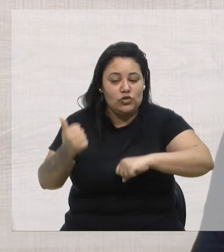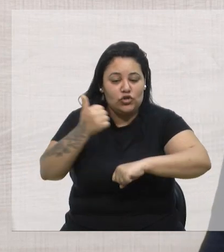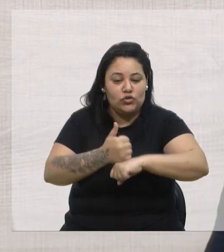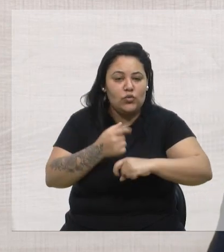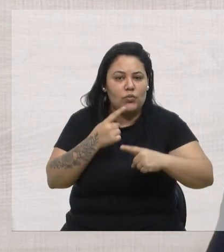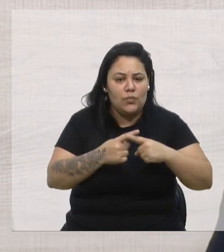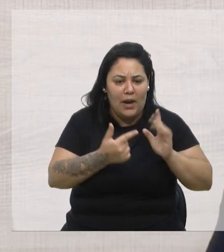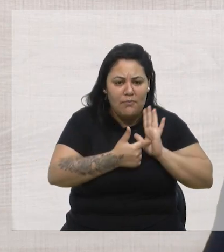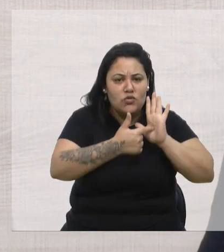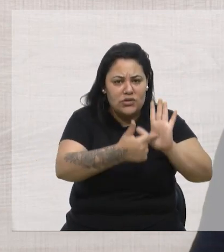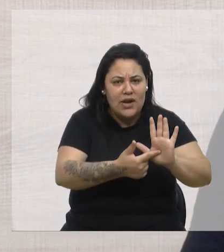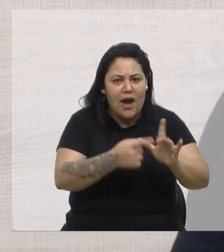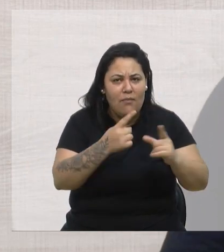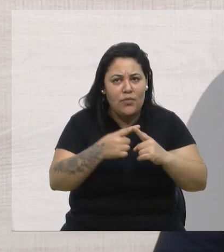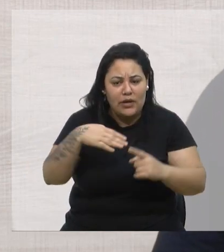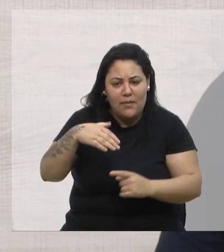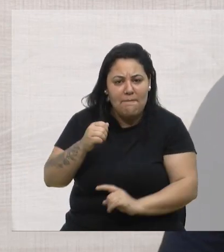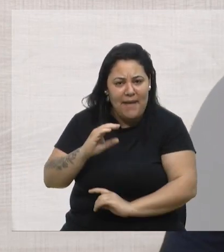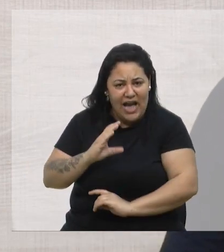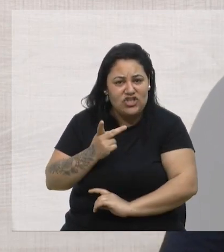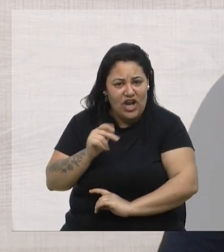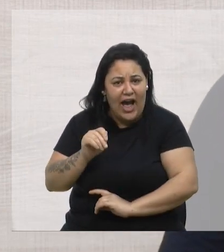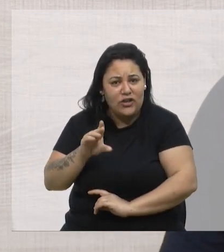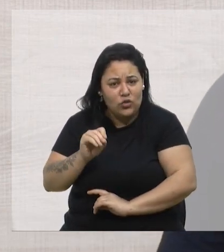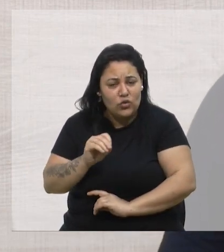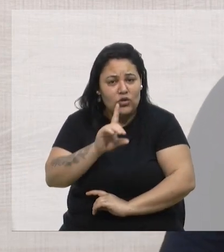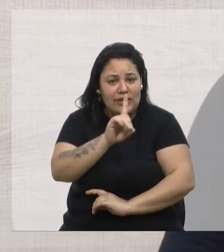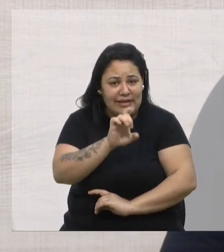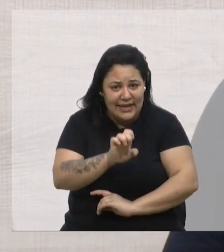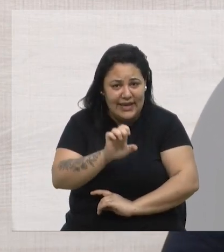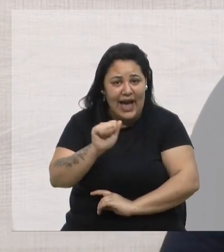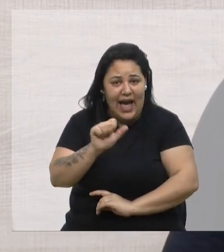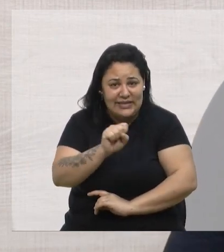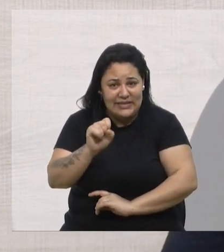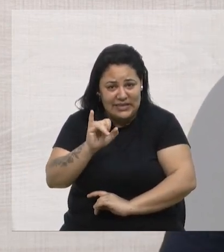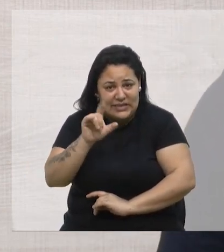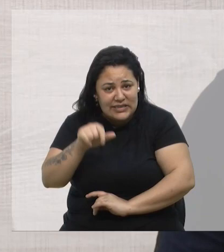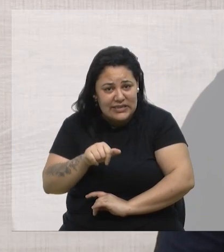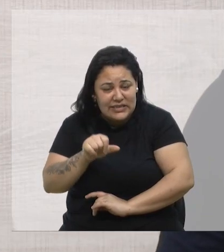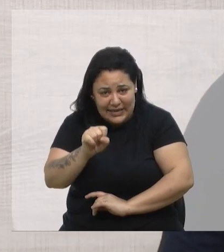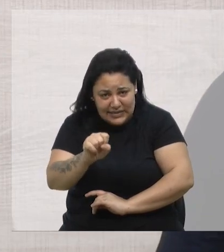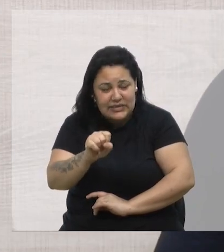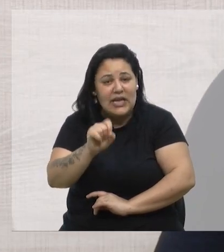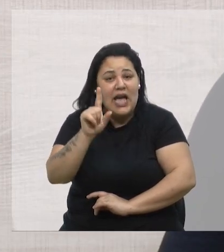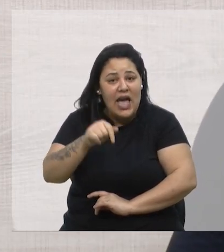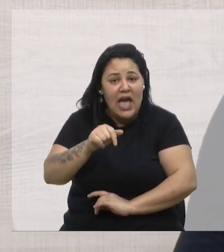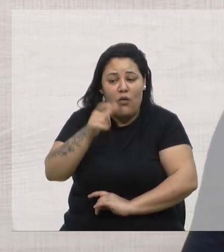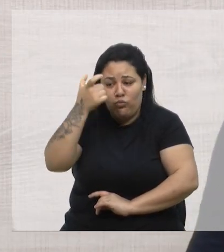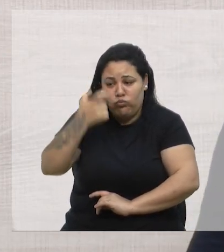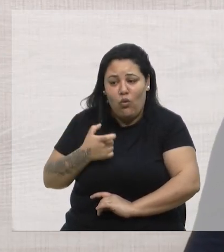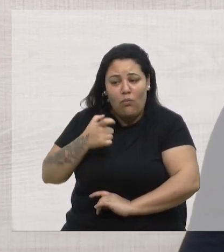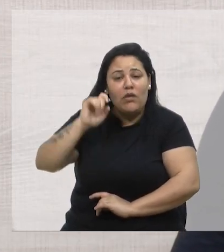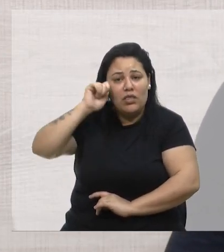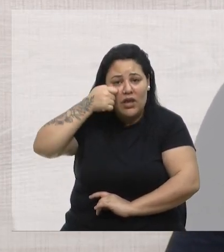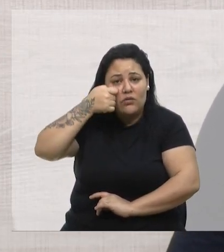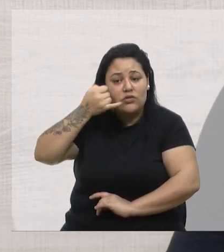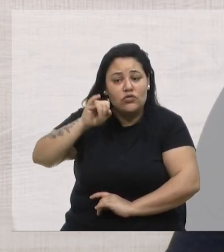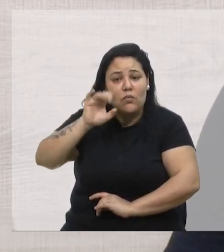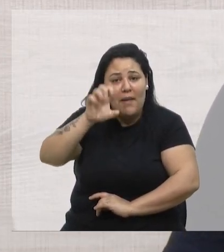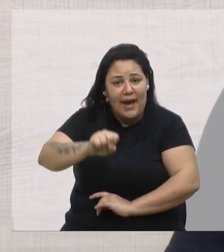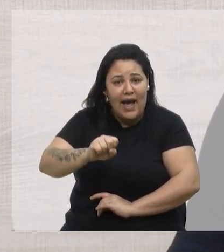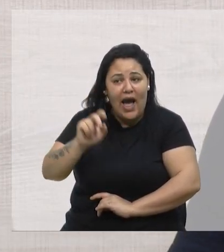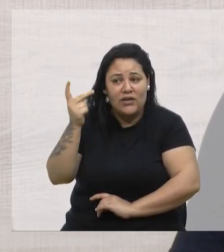do Machado, exatamente para salientar isso. Olha, o Machado era um homem negro. E se